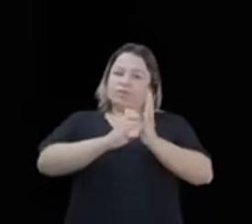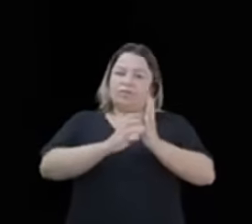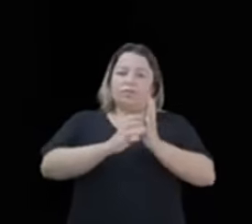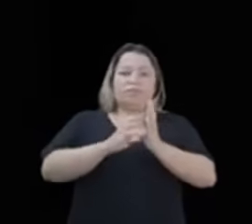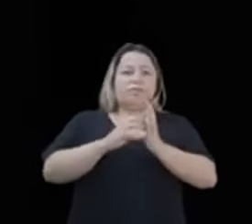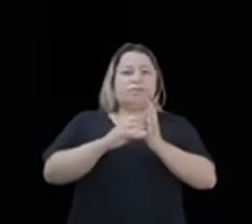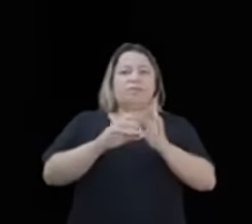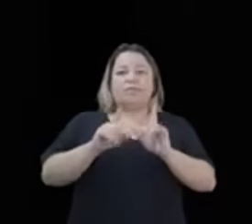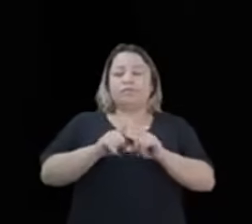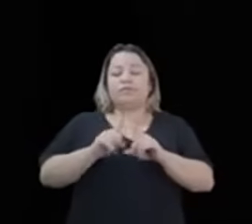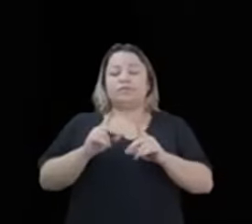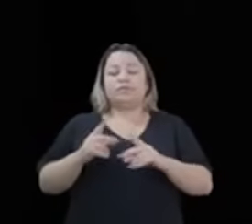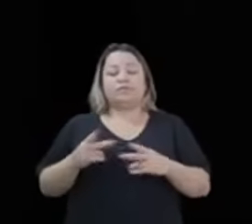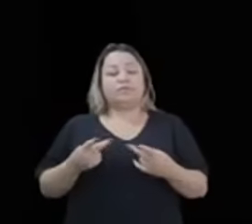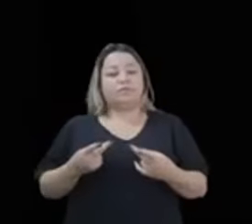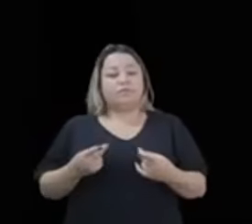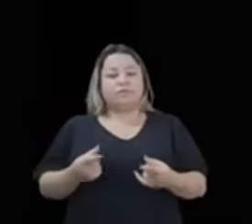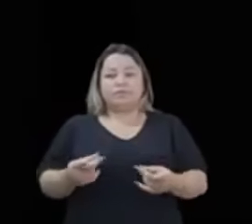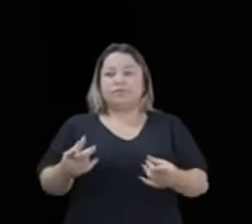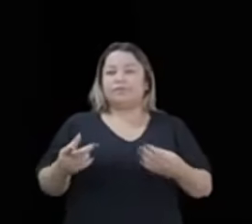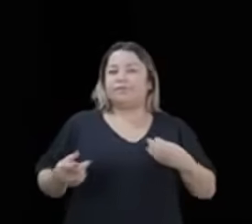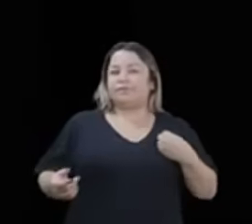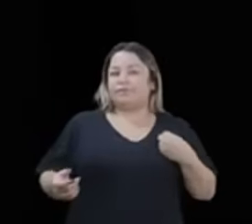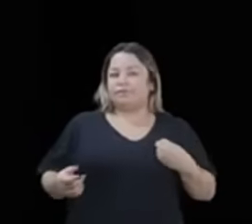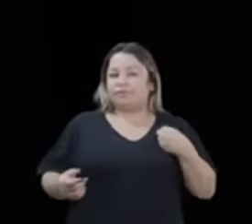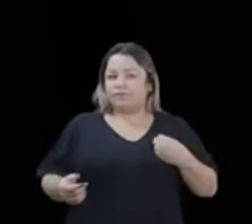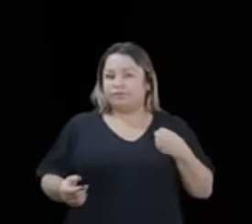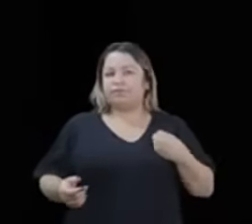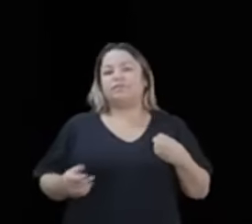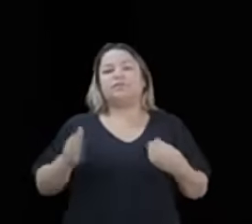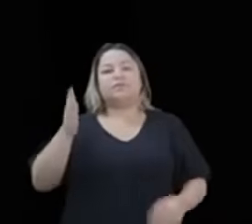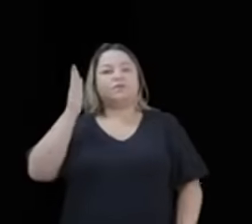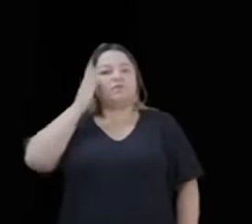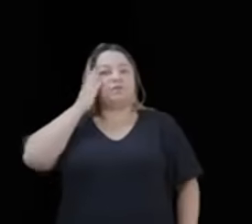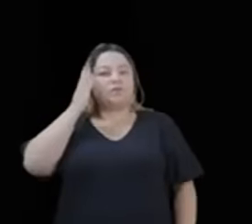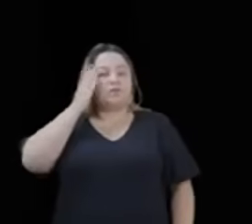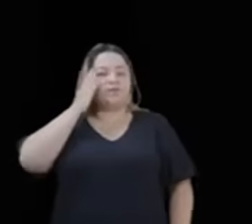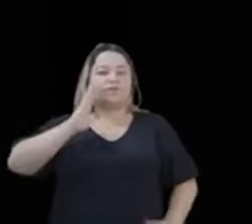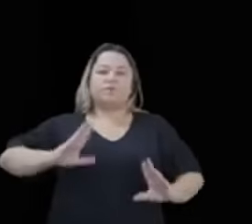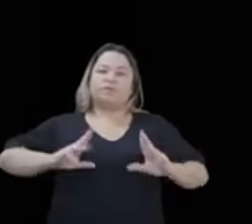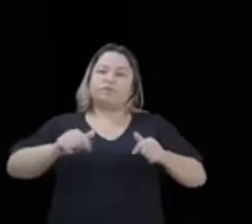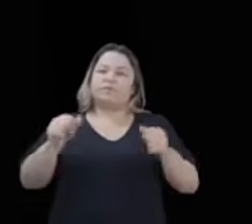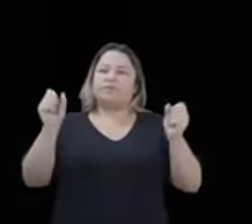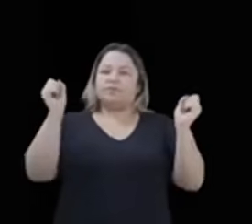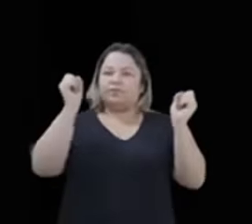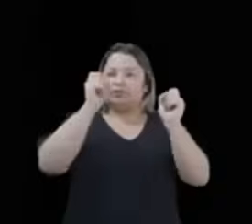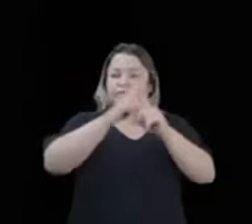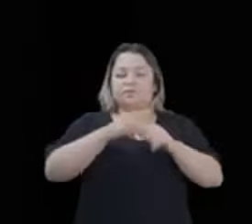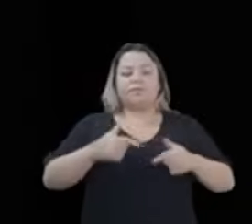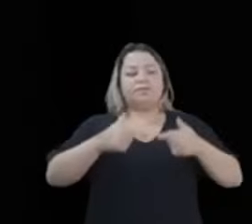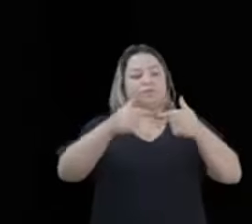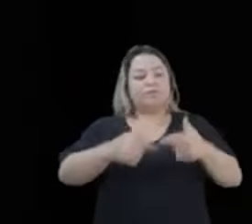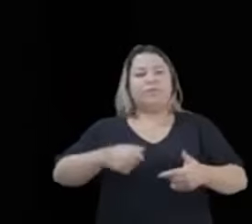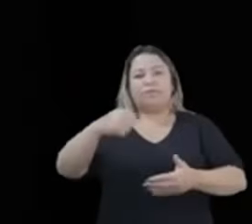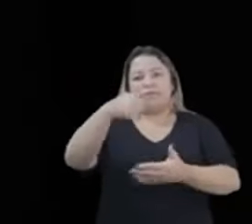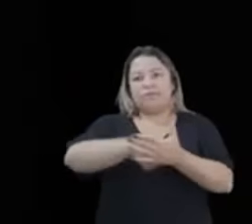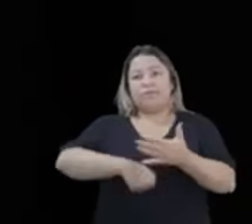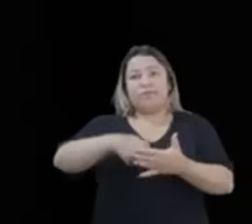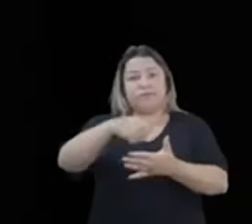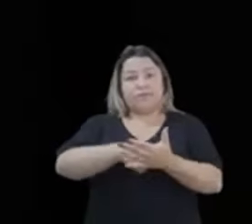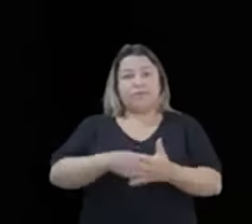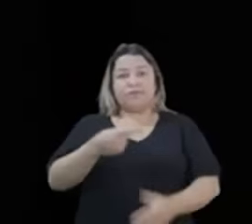da nossa existência. Mas nós sabemos que todas as dificuldades enfrentadas pelo